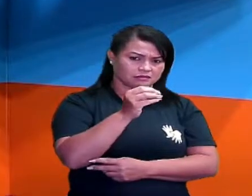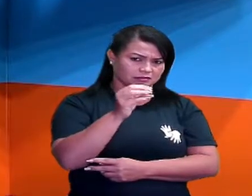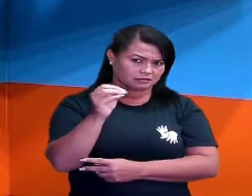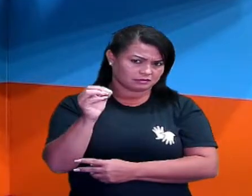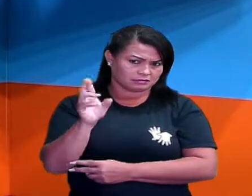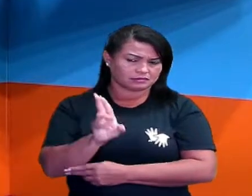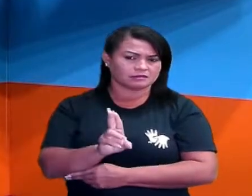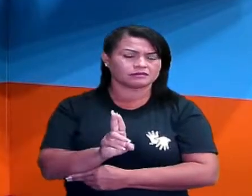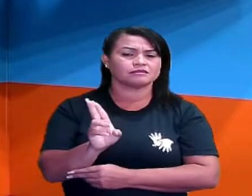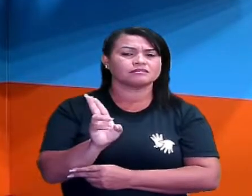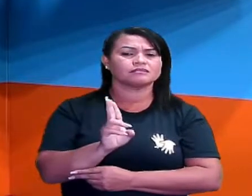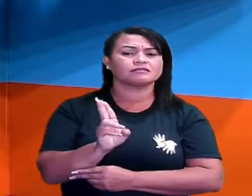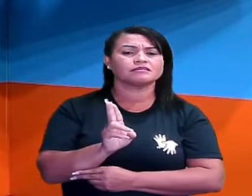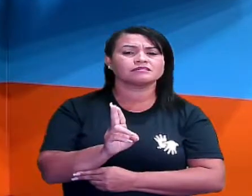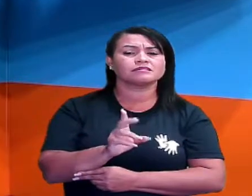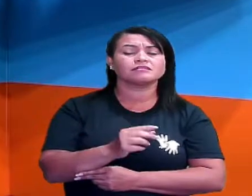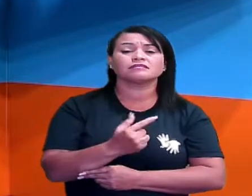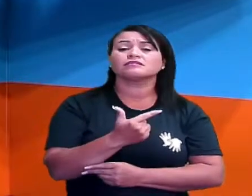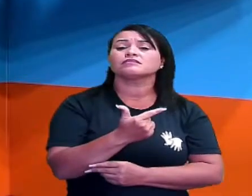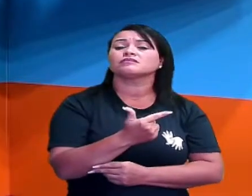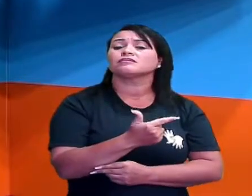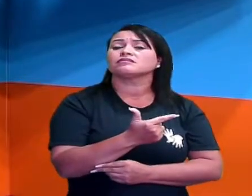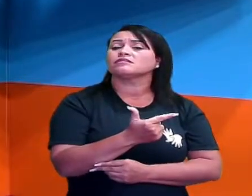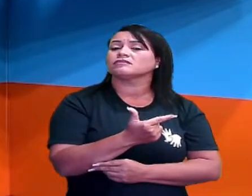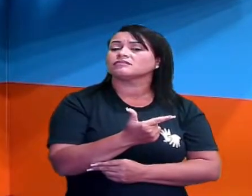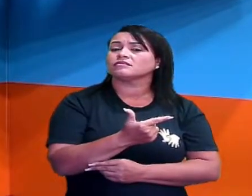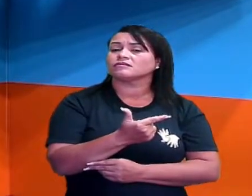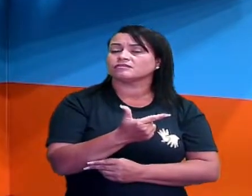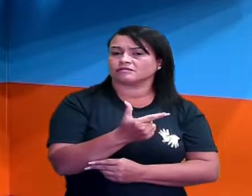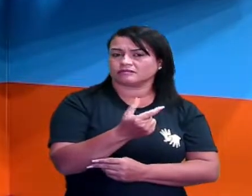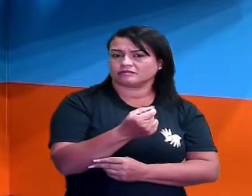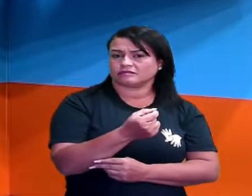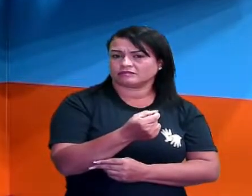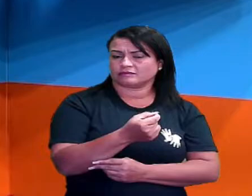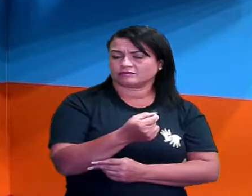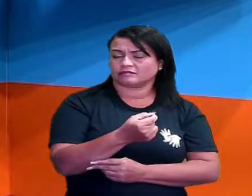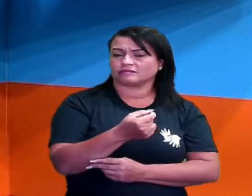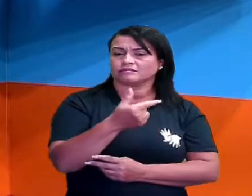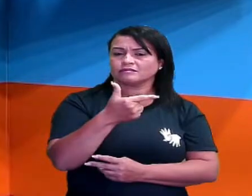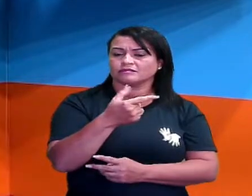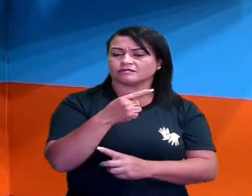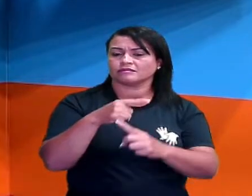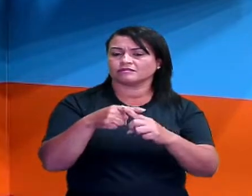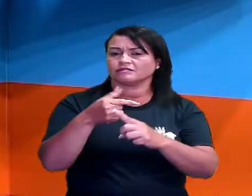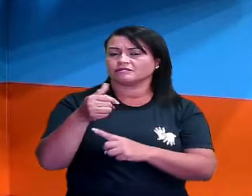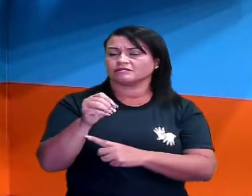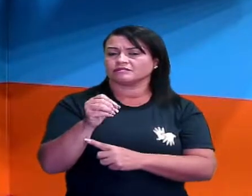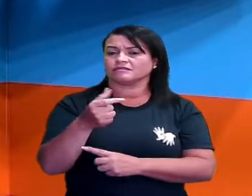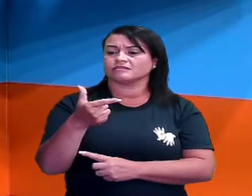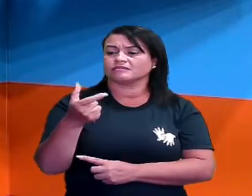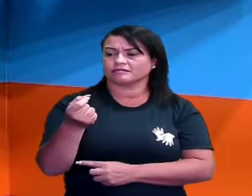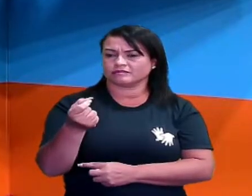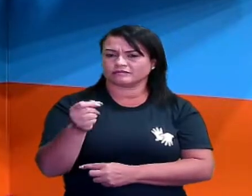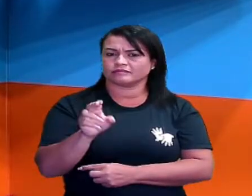unidades. 2 está representando quem? A minha dezena, não é isso? 2 vezes 10, 20 unidades, tá certo?